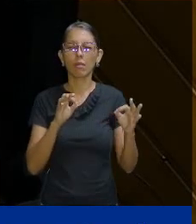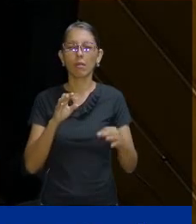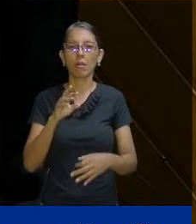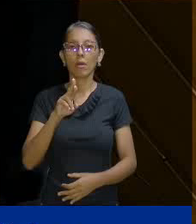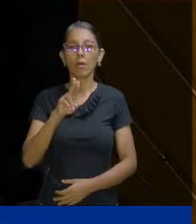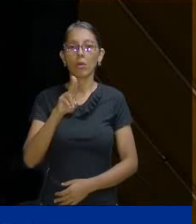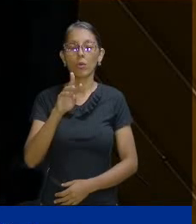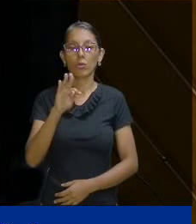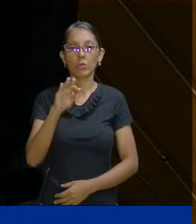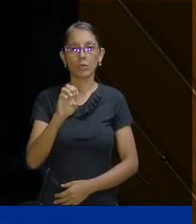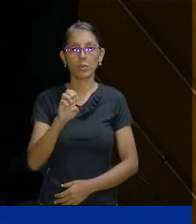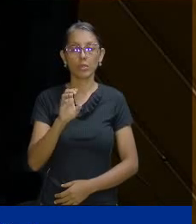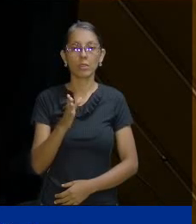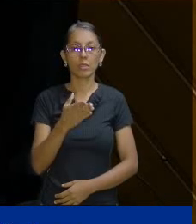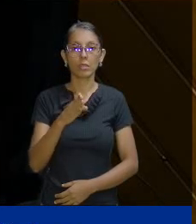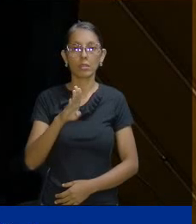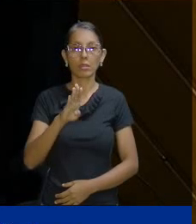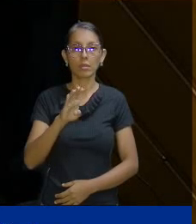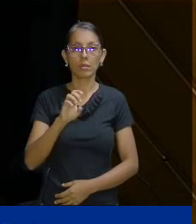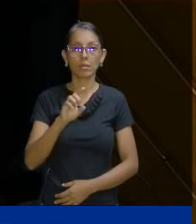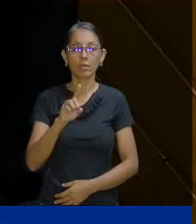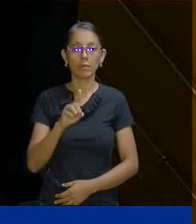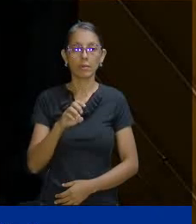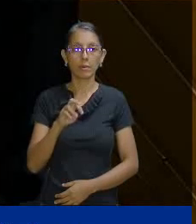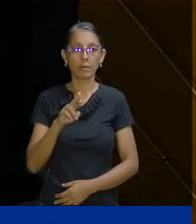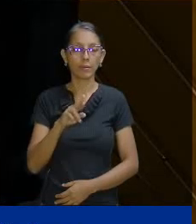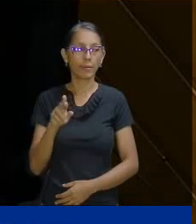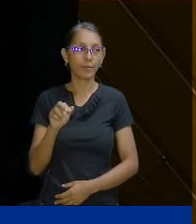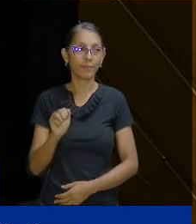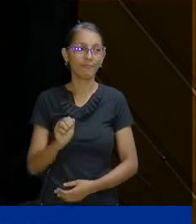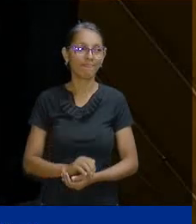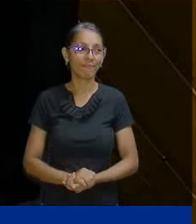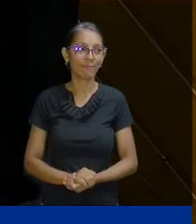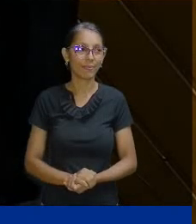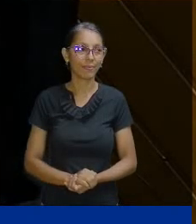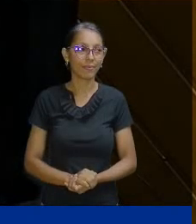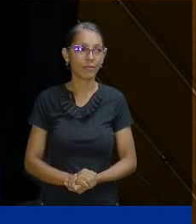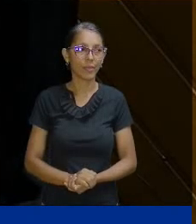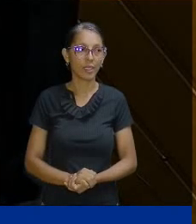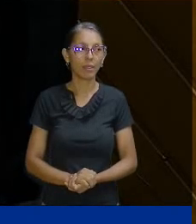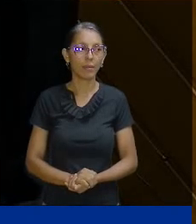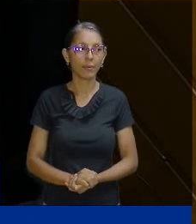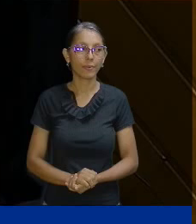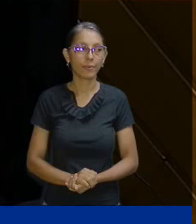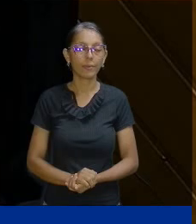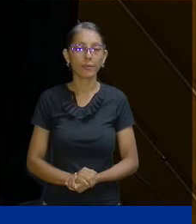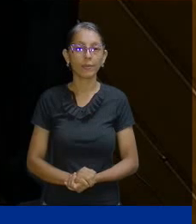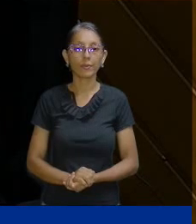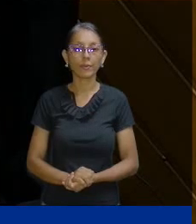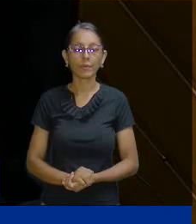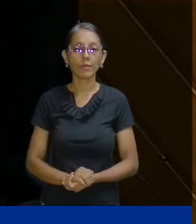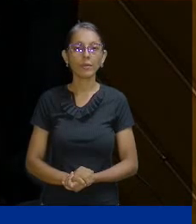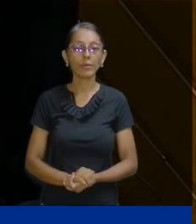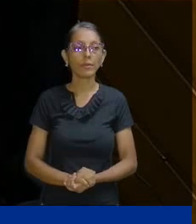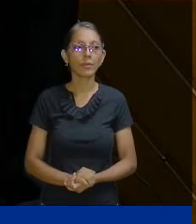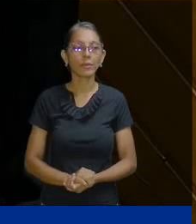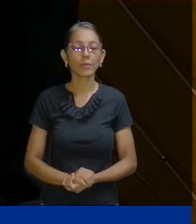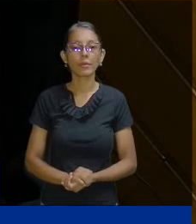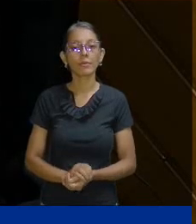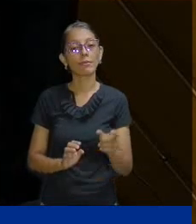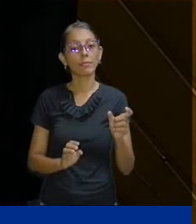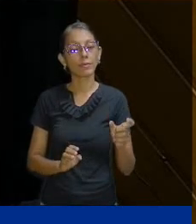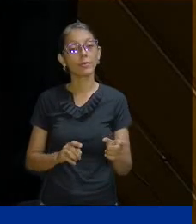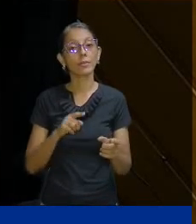em documentos do inquérito policial, incluindo prints de diálogo via WhatsApp, extraído do aparelho celular de Júlio, e